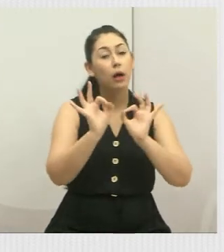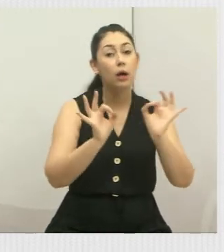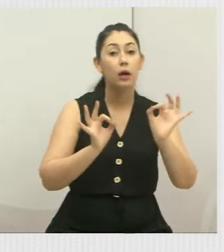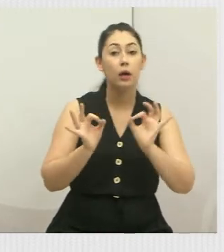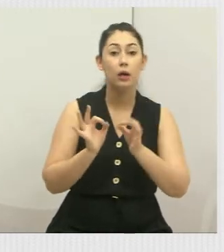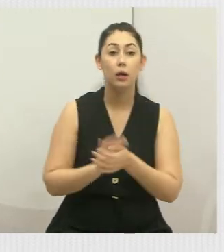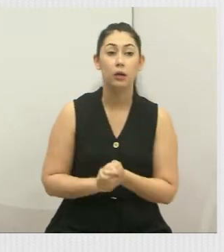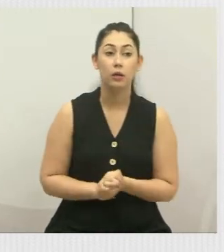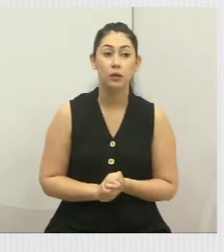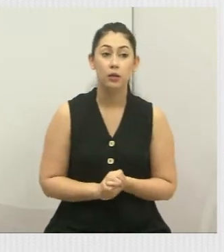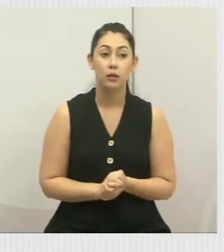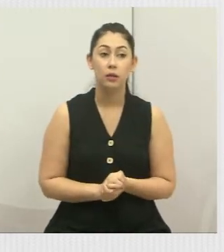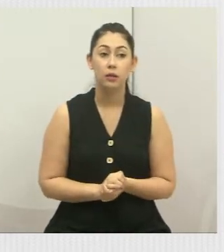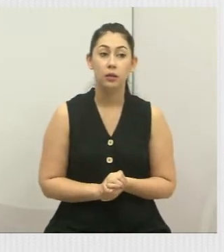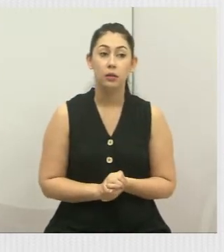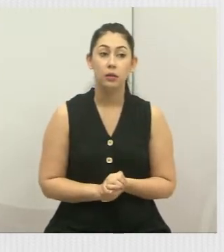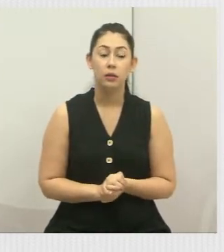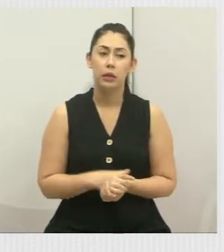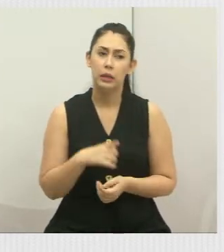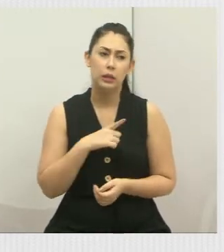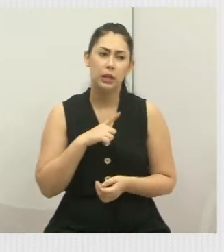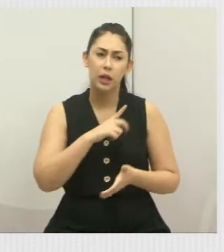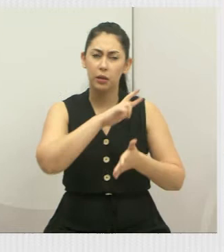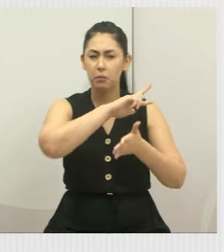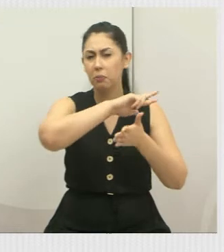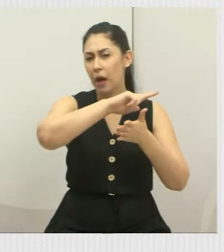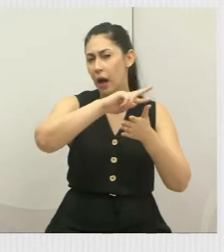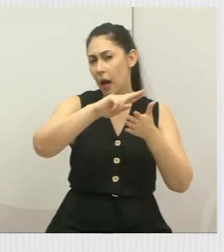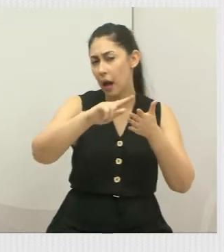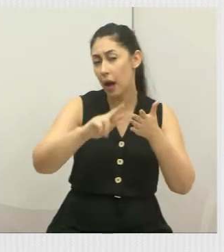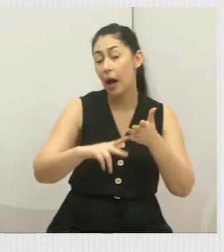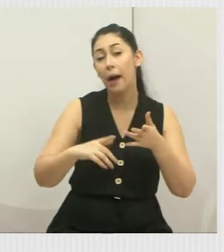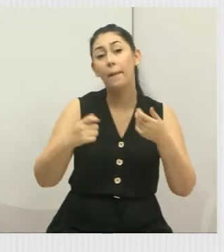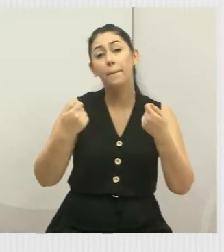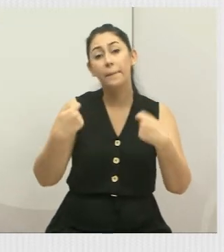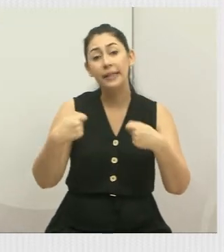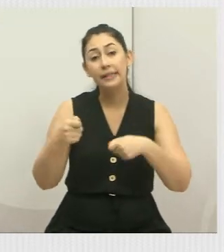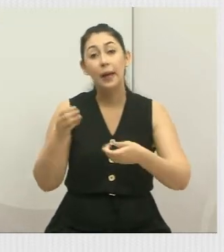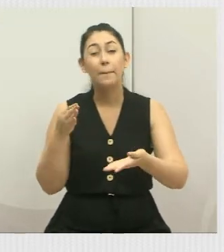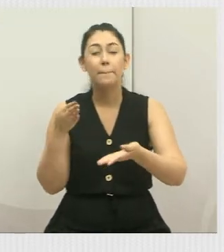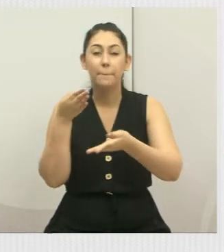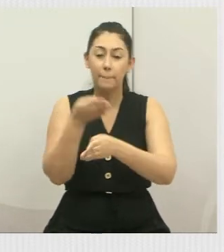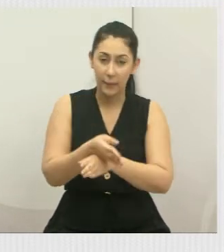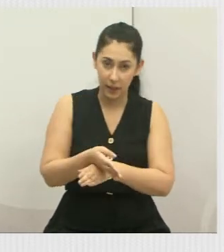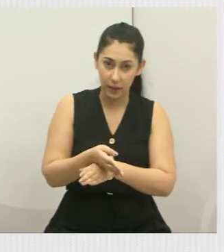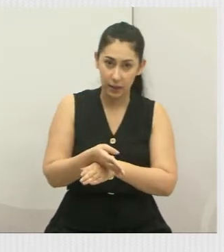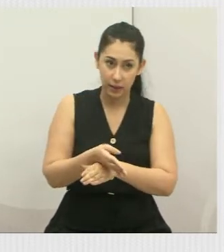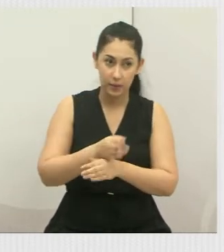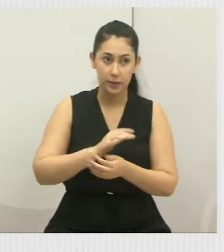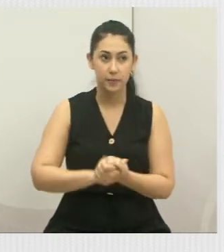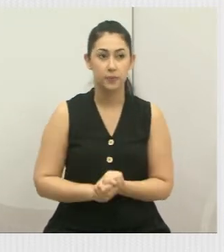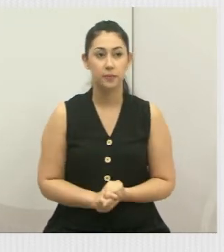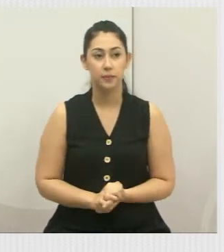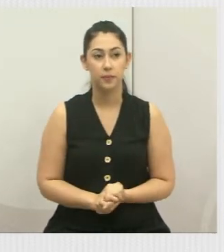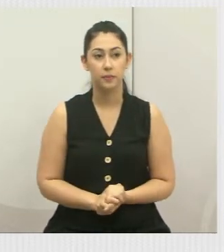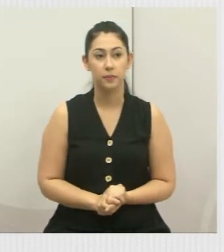coisas relativas à gestão pública, do caráter público, e ele precisa ser participativo, tá bom?